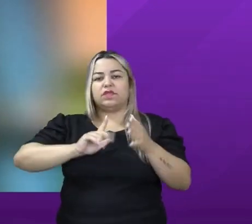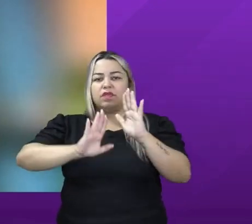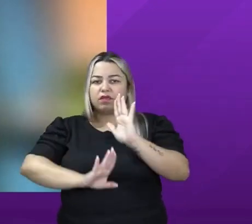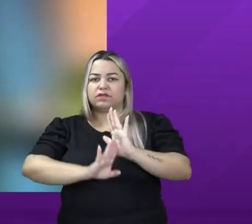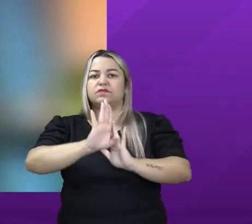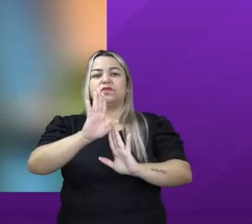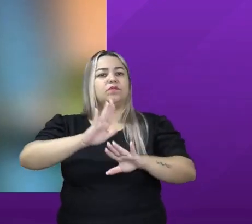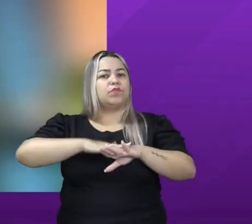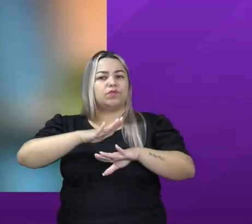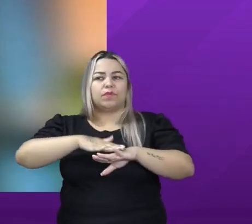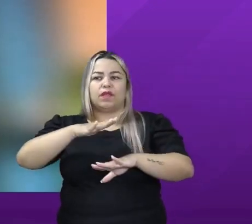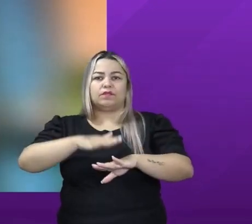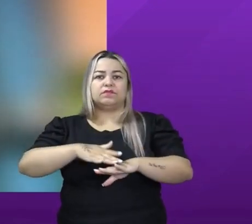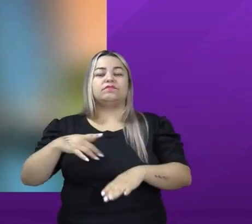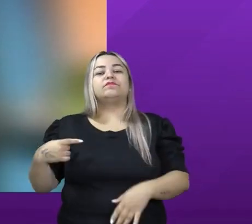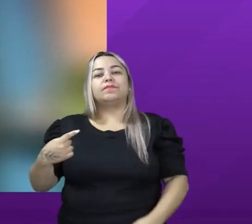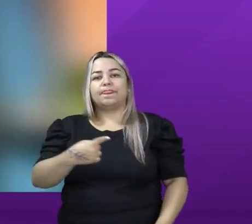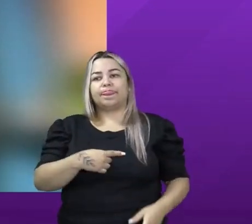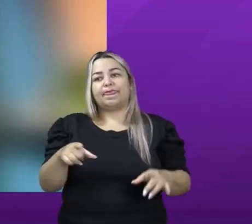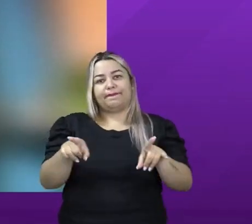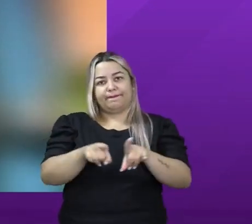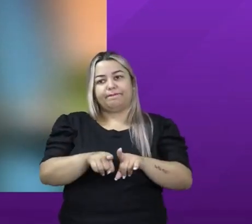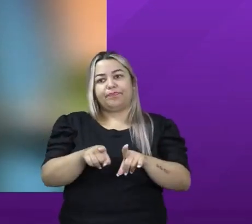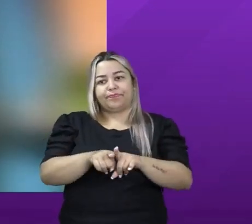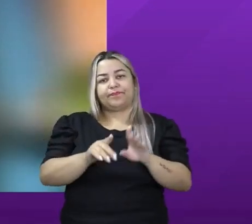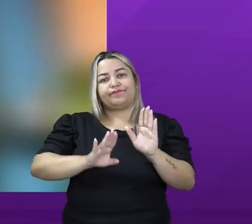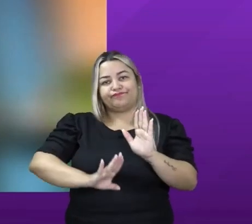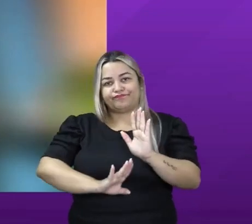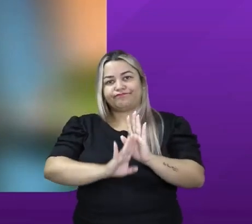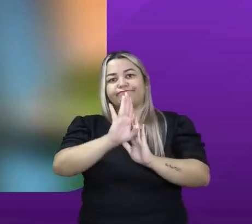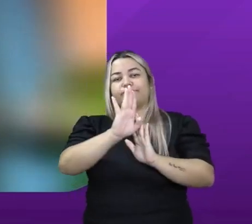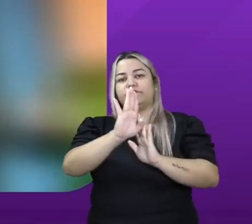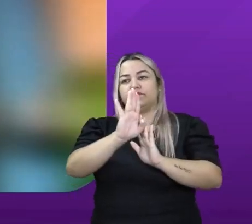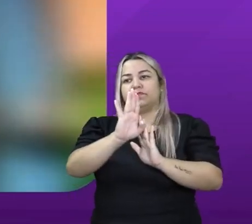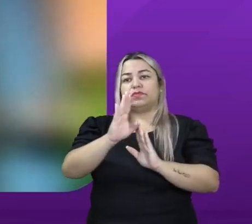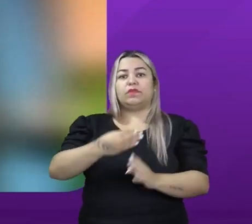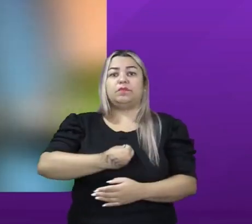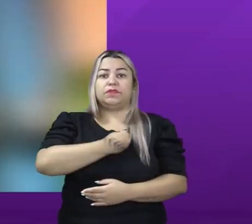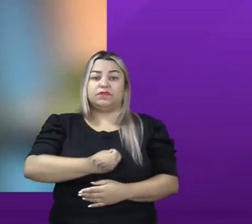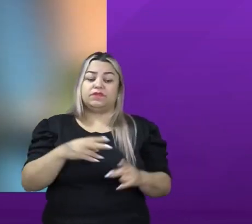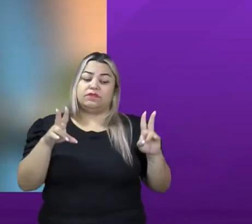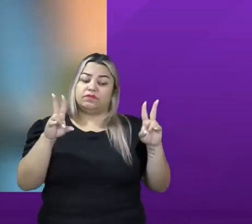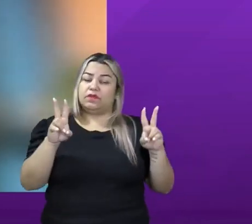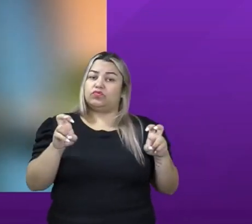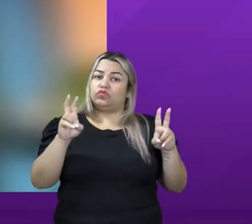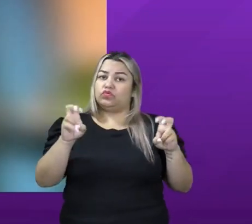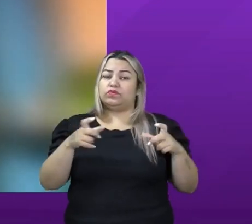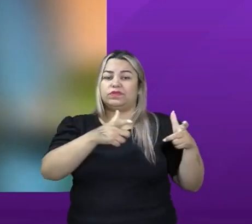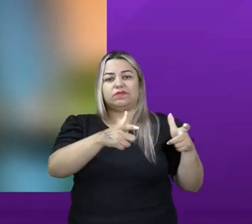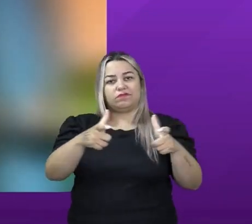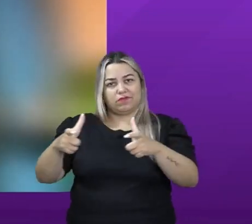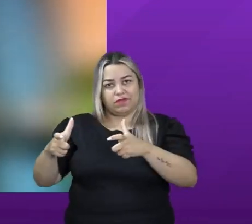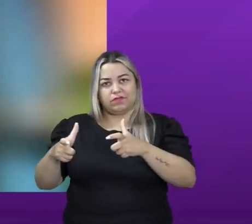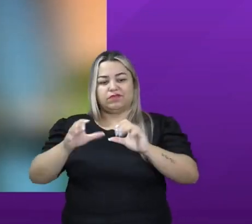aumentado muito, apesar da gente também aumentar a presença desse assunto nesses espaços, né,